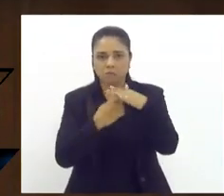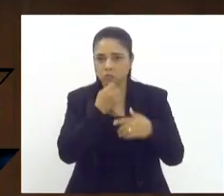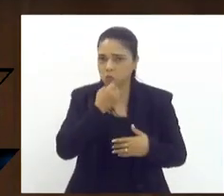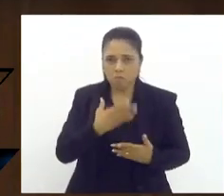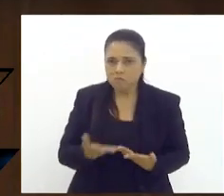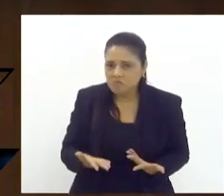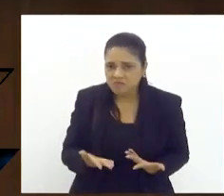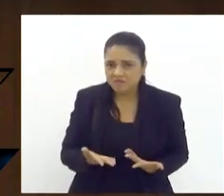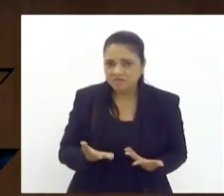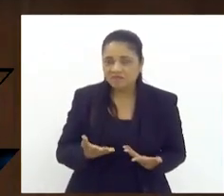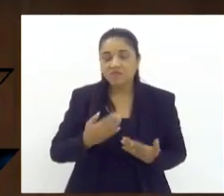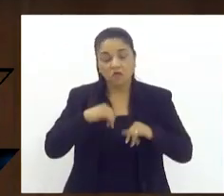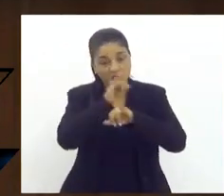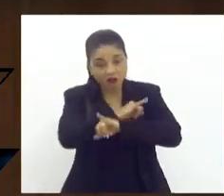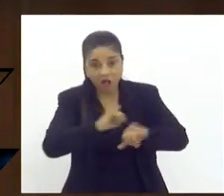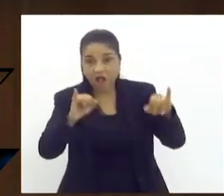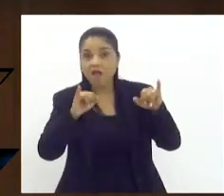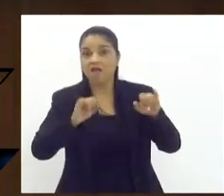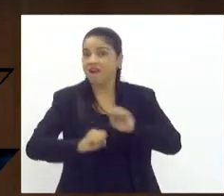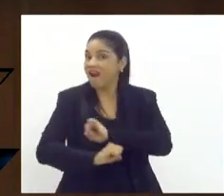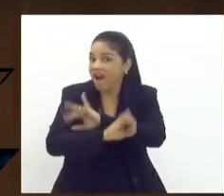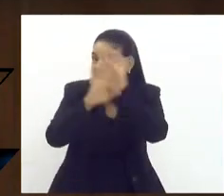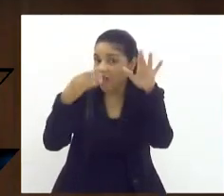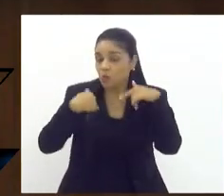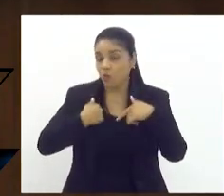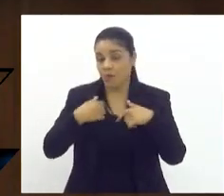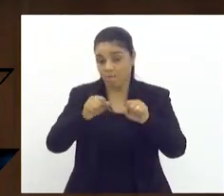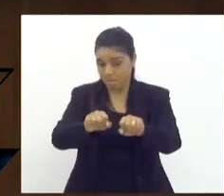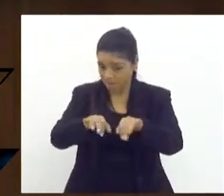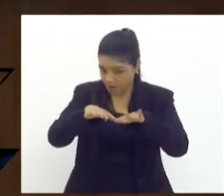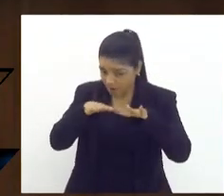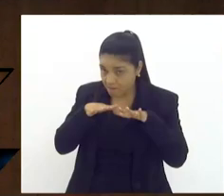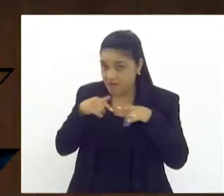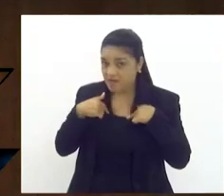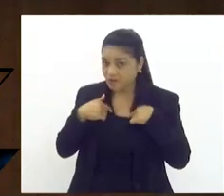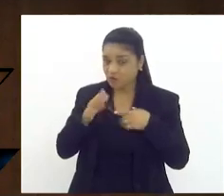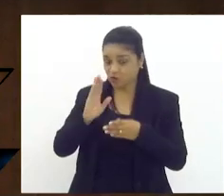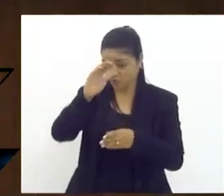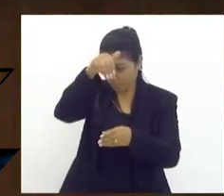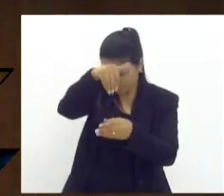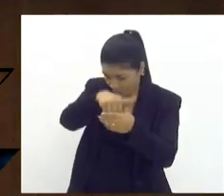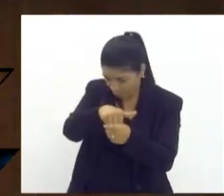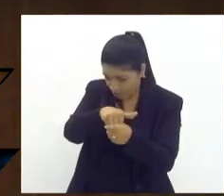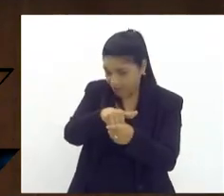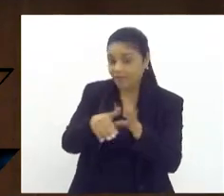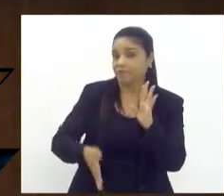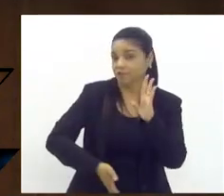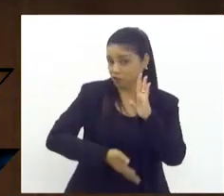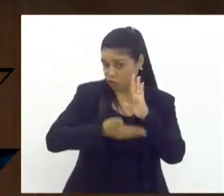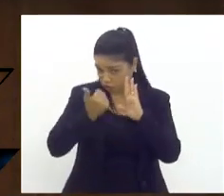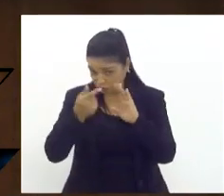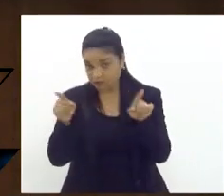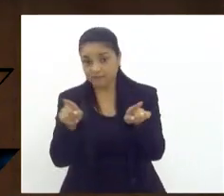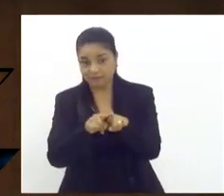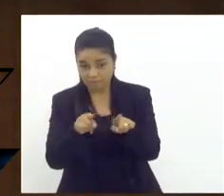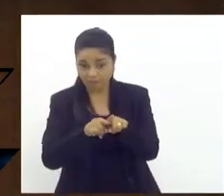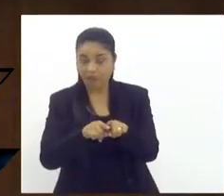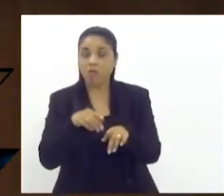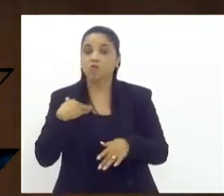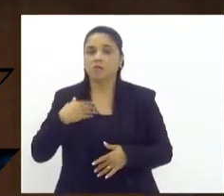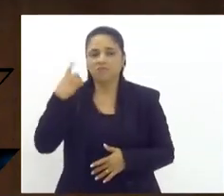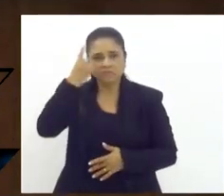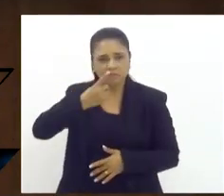olha o Parlamento que coloca é o mesmo Parlamento que tira eu tenho certeza que o nosso relator Deputado Daniel